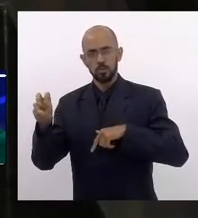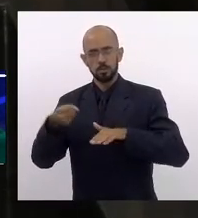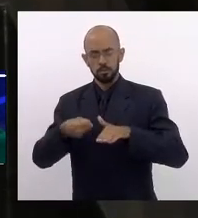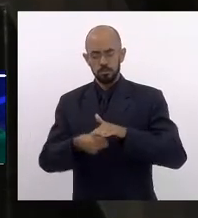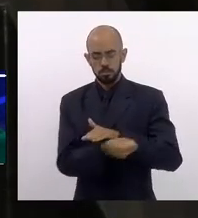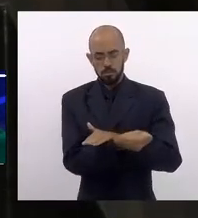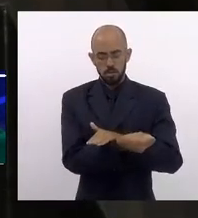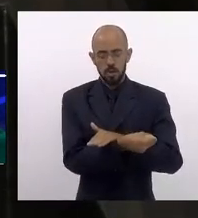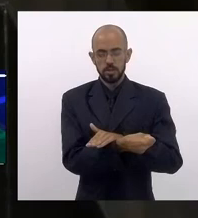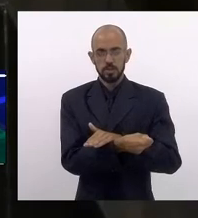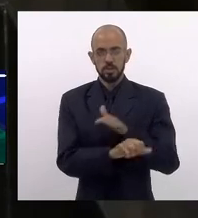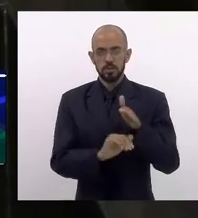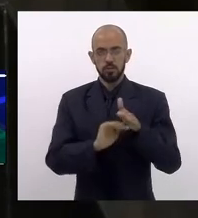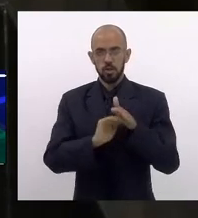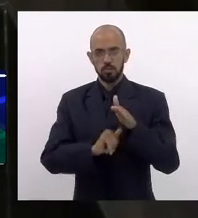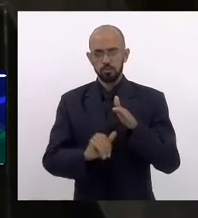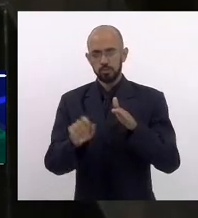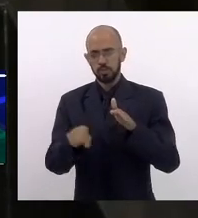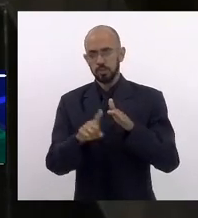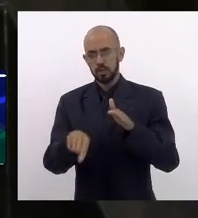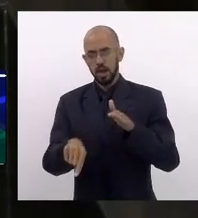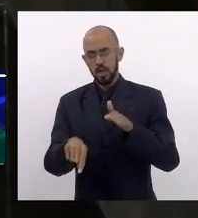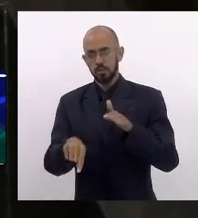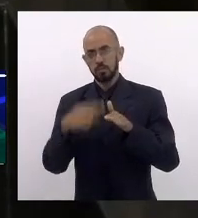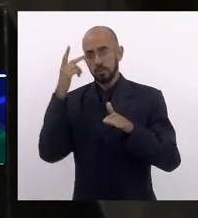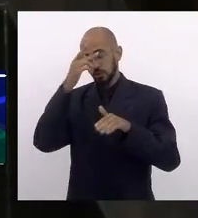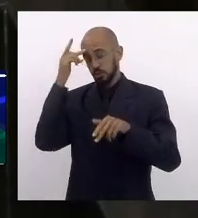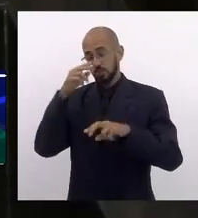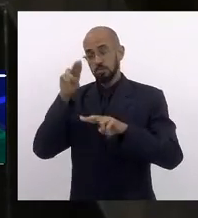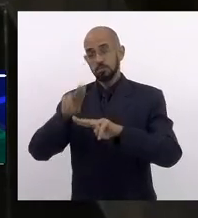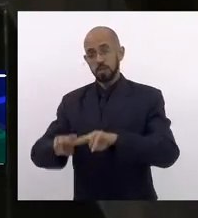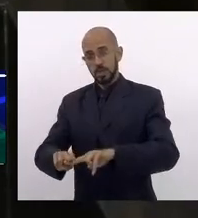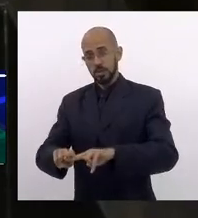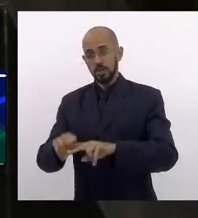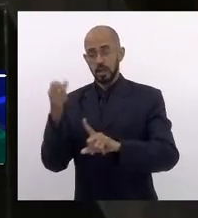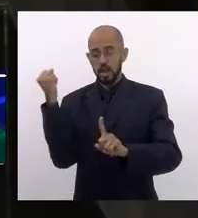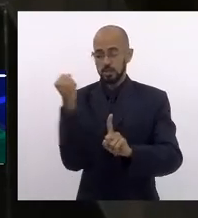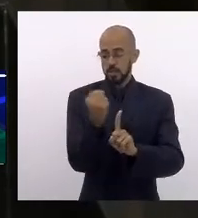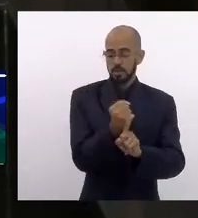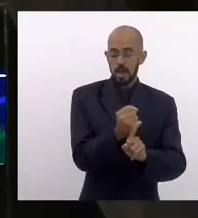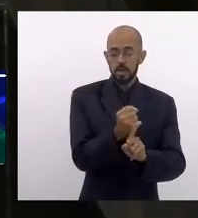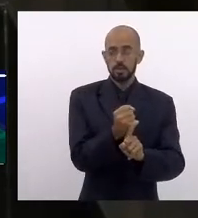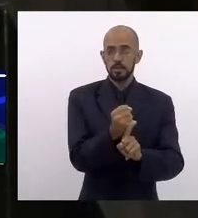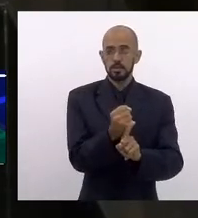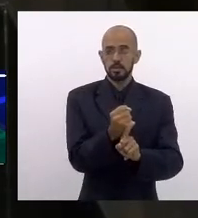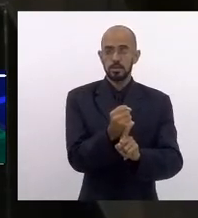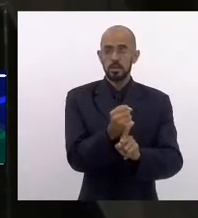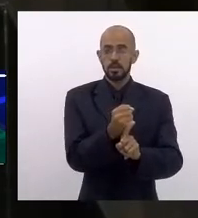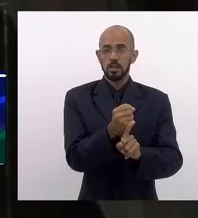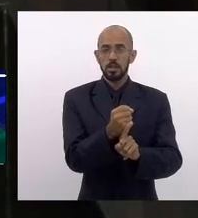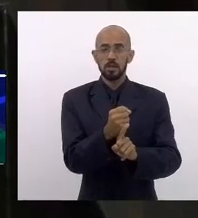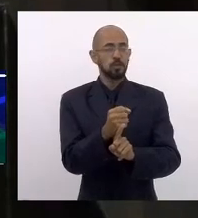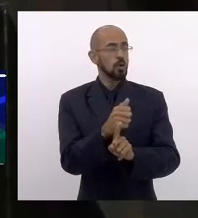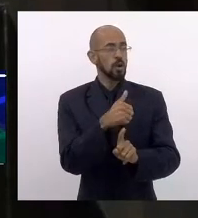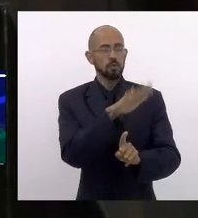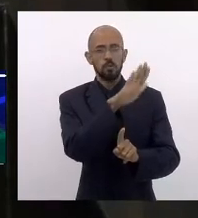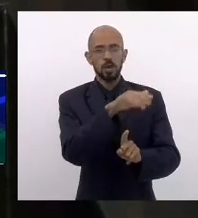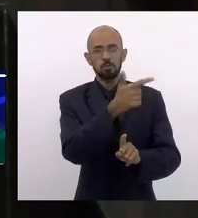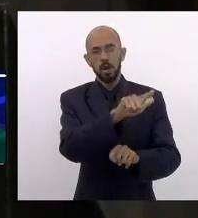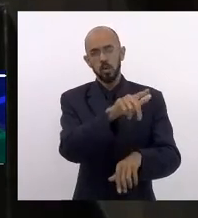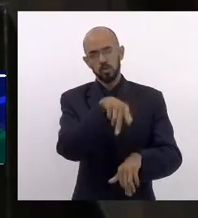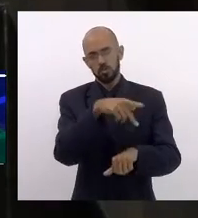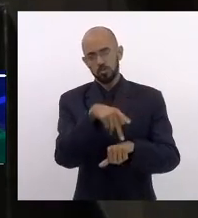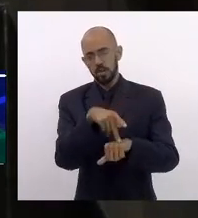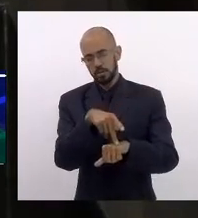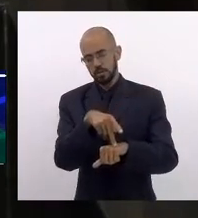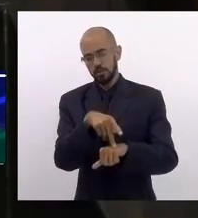cassados, pessoas que foram presas, torturadas, assassinadas, exiladas, enfim.